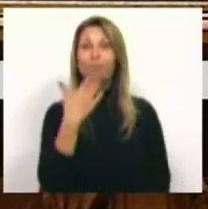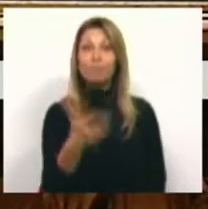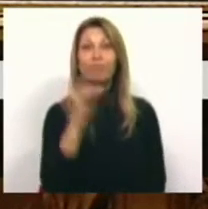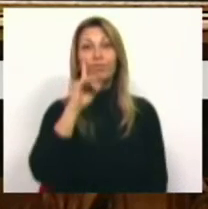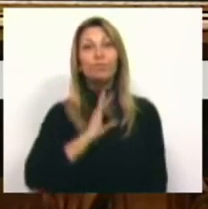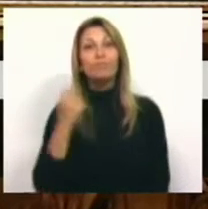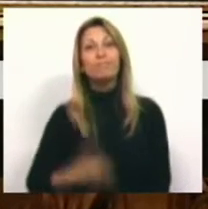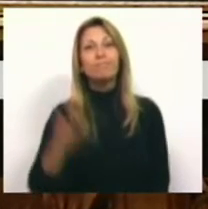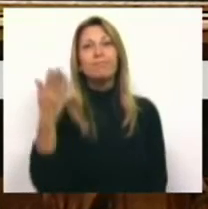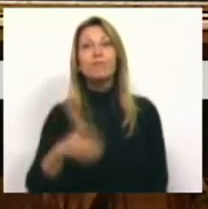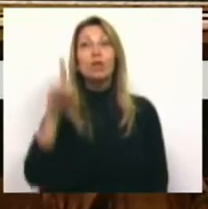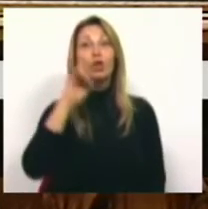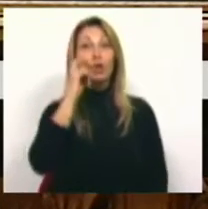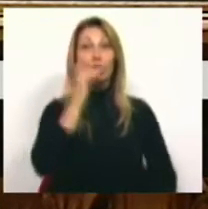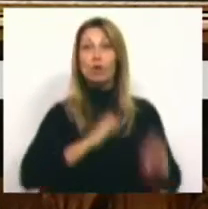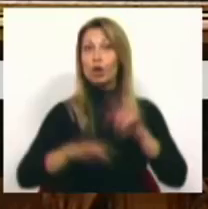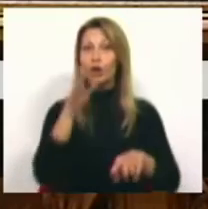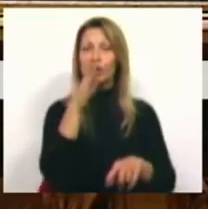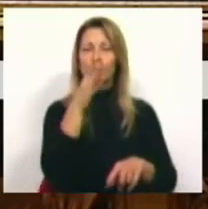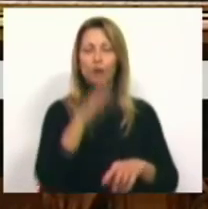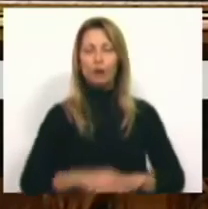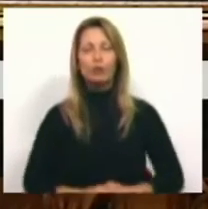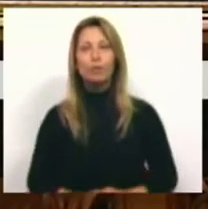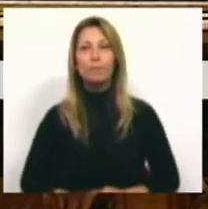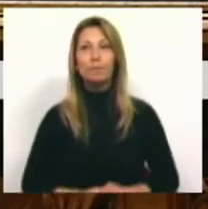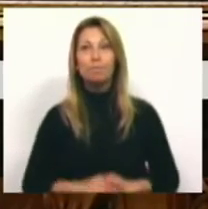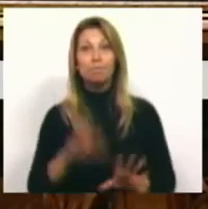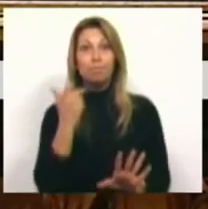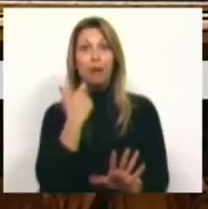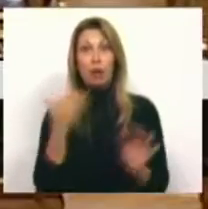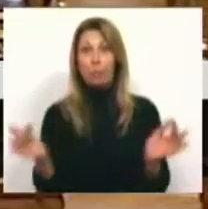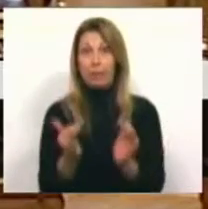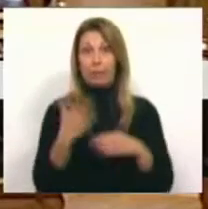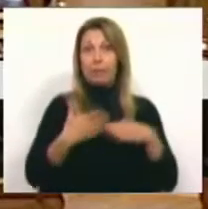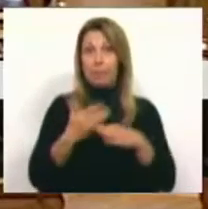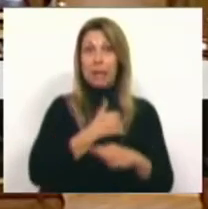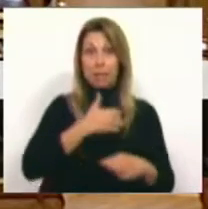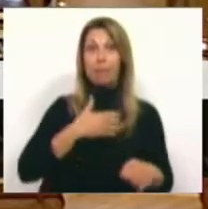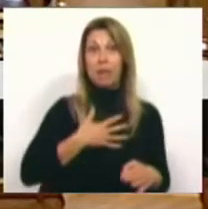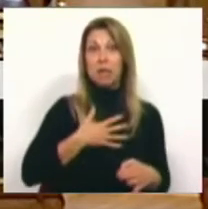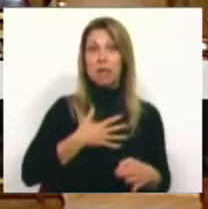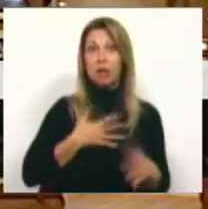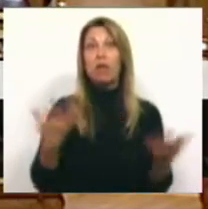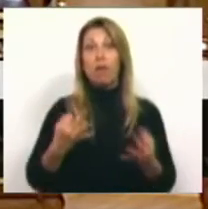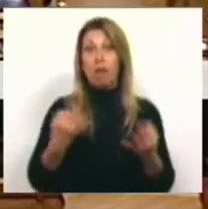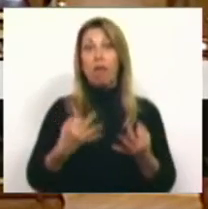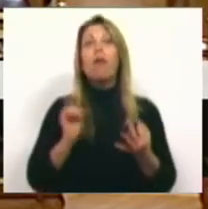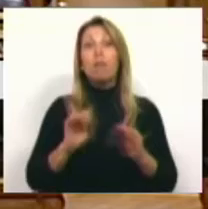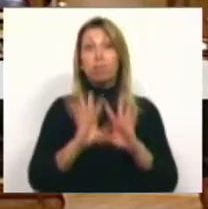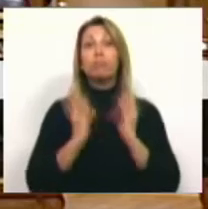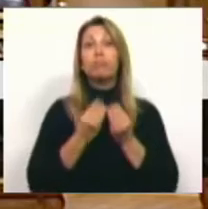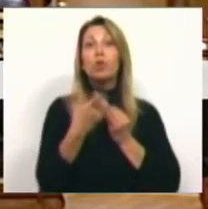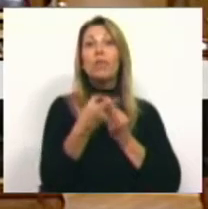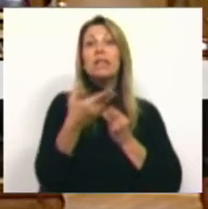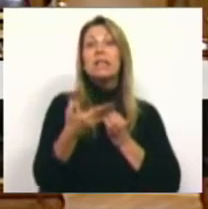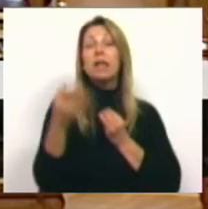Presidente. Senhoras e senhores deputados, as micro, pequenas e médias empresas formam 97%